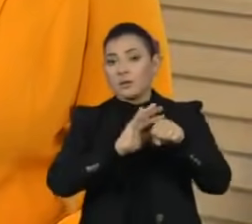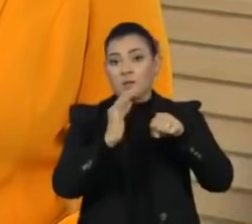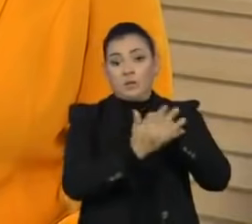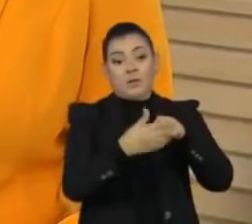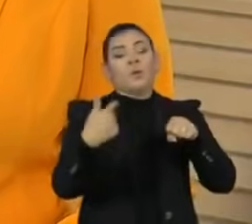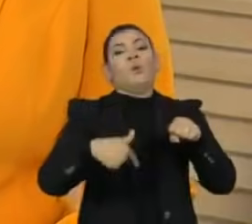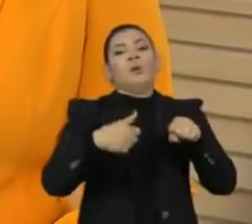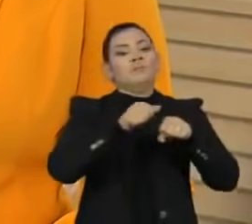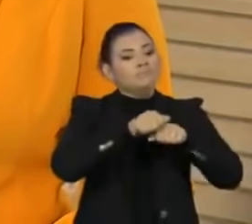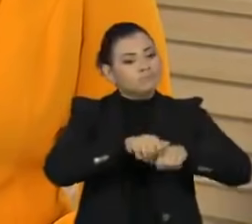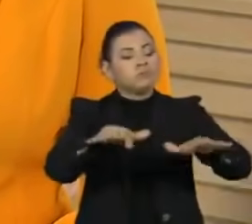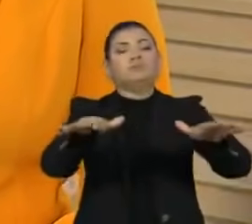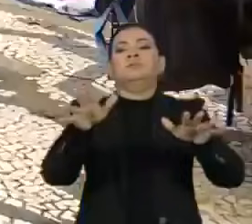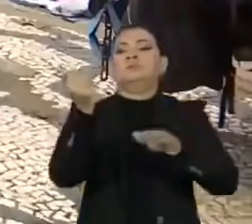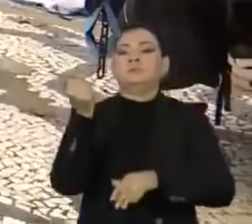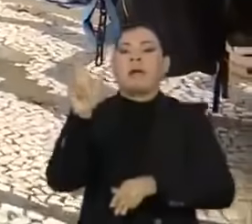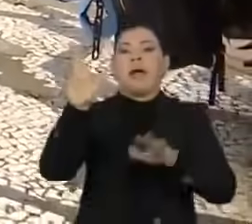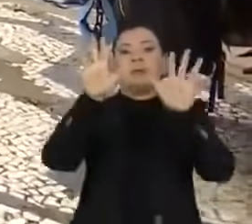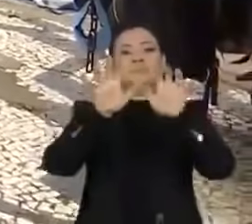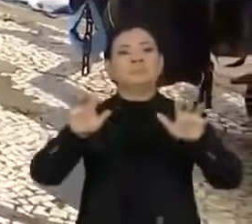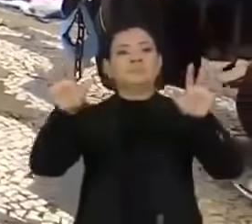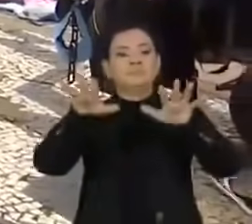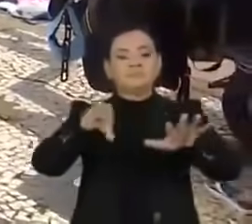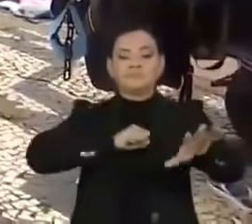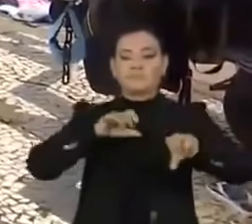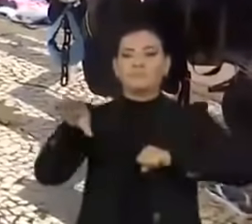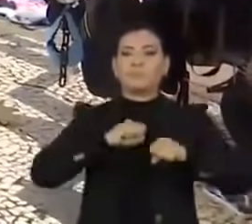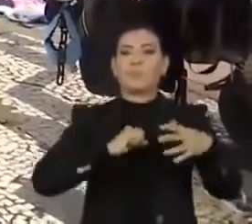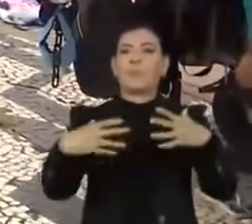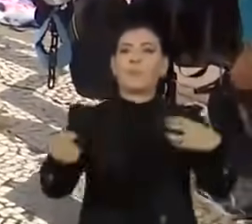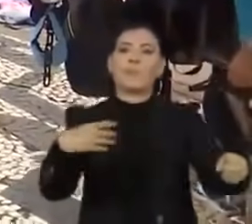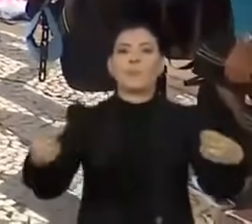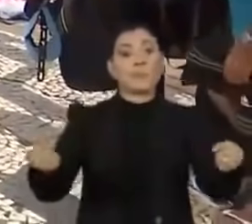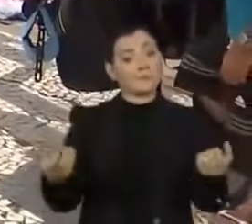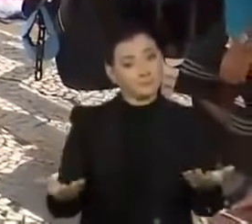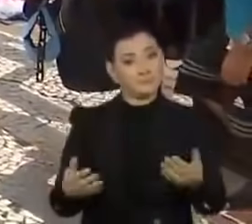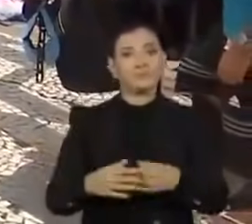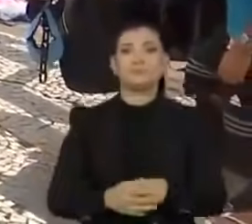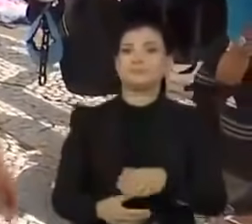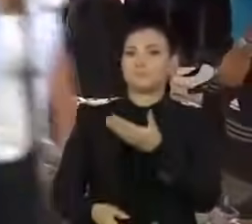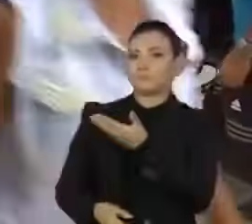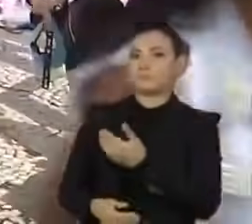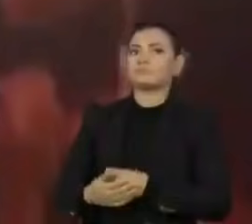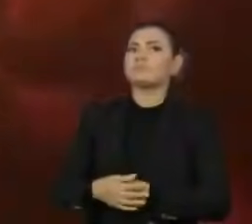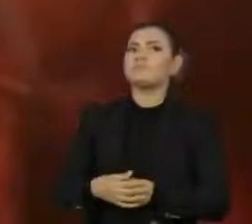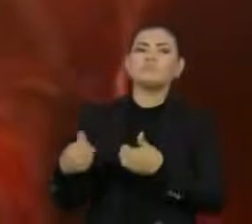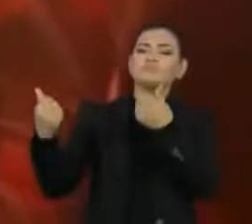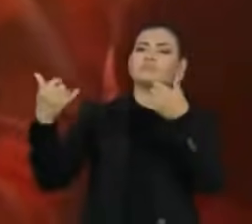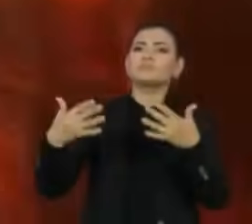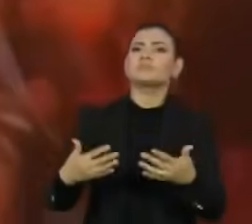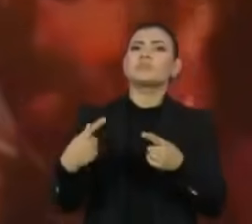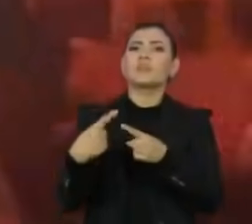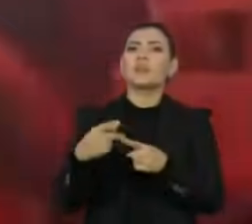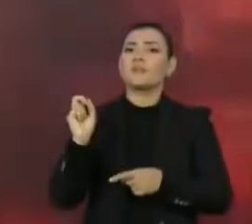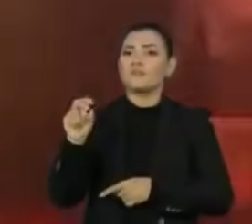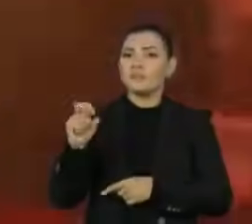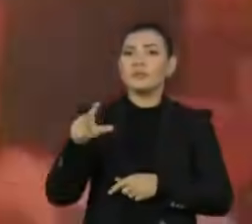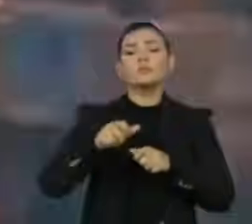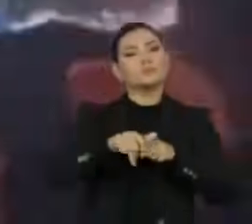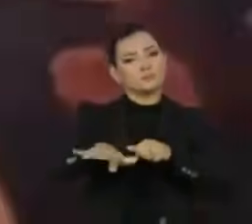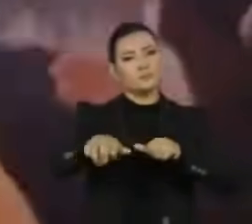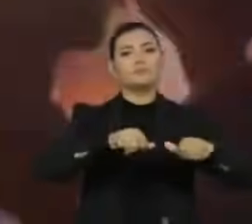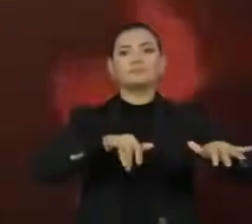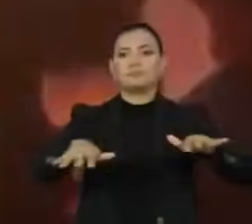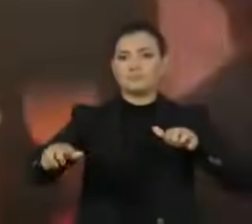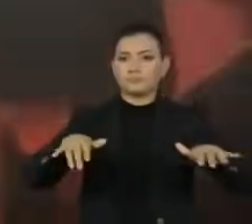coronavírus é transmissível pelo ar um grupo de cientistas explicou quais evidências comprovam que o vírus pode ser